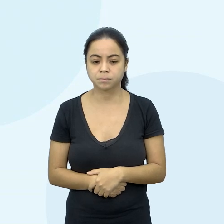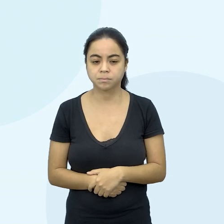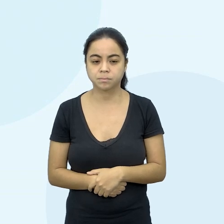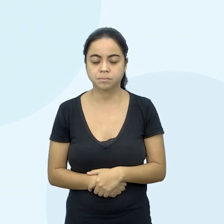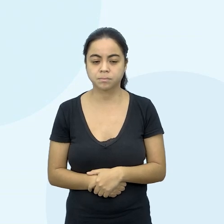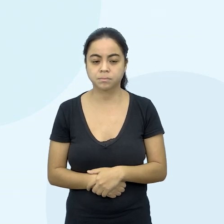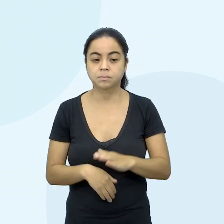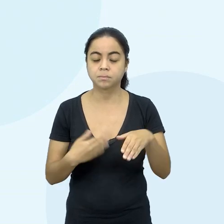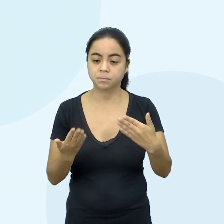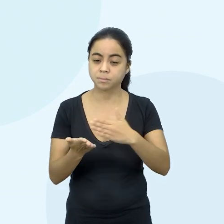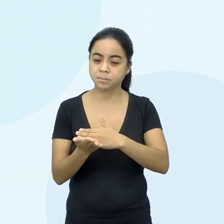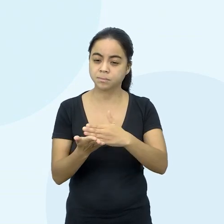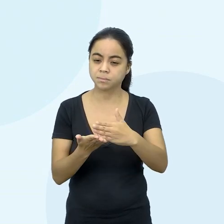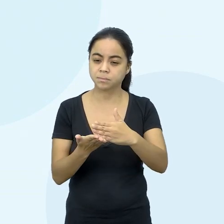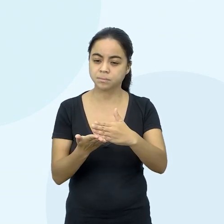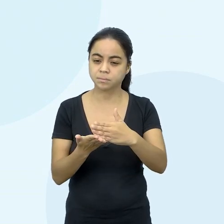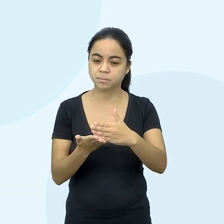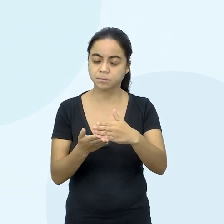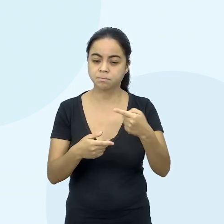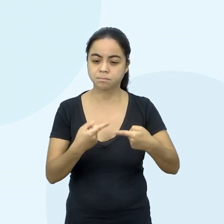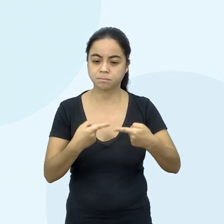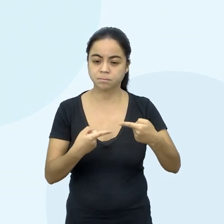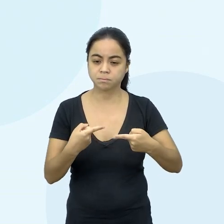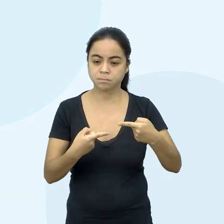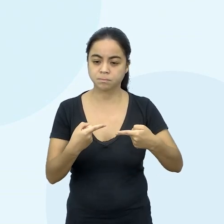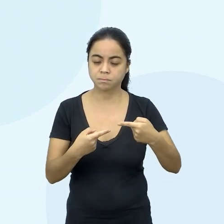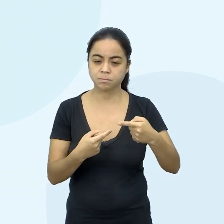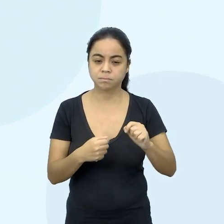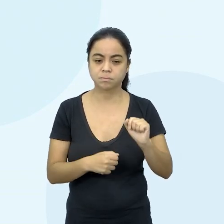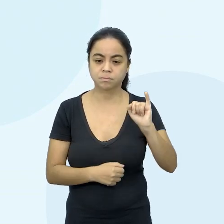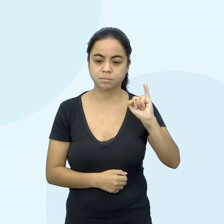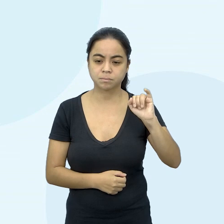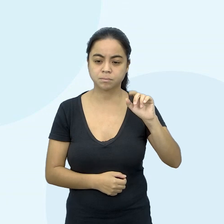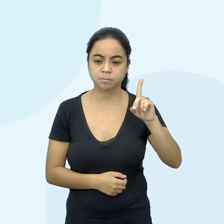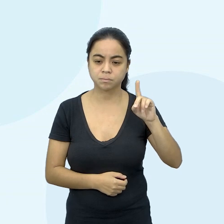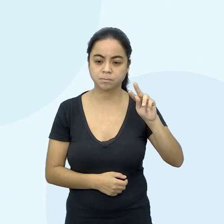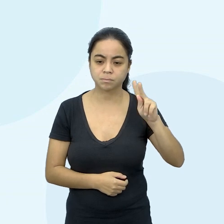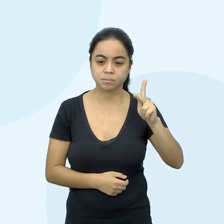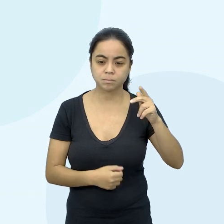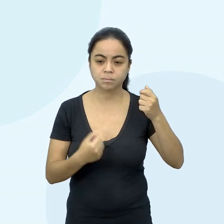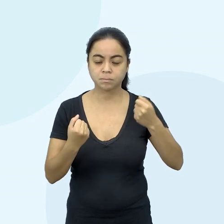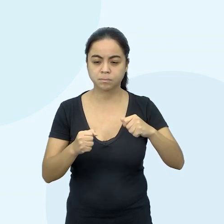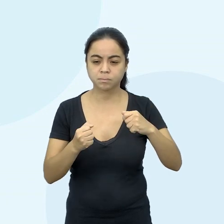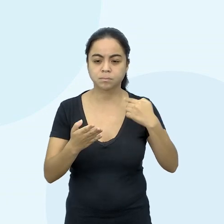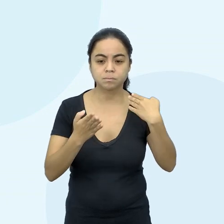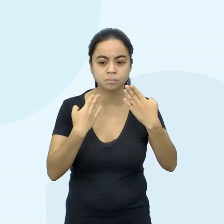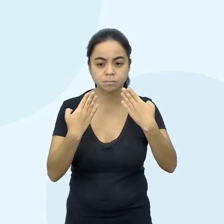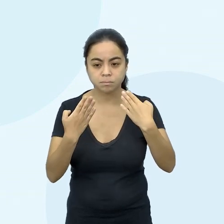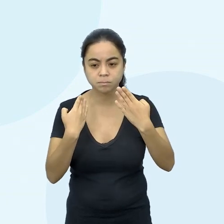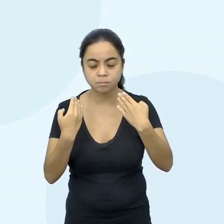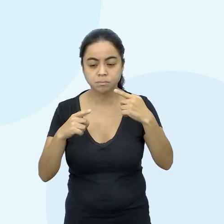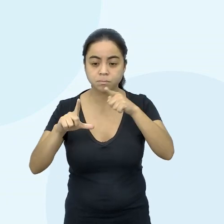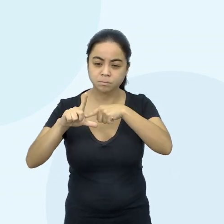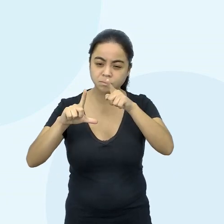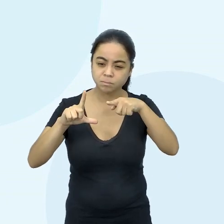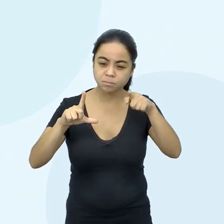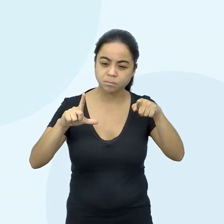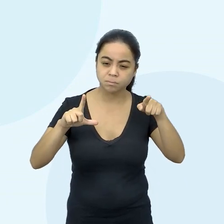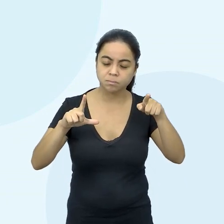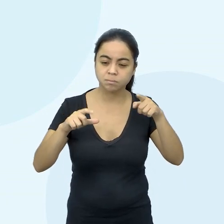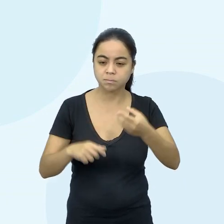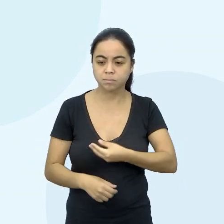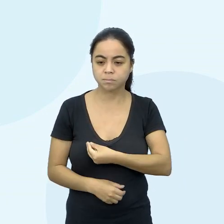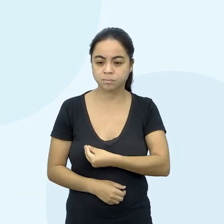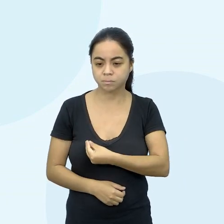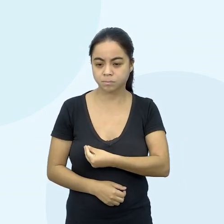gente começar as discussões referentes ao IDH, é necessário que a gente converse um pouquinho, analise as expectativas de